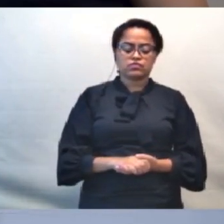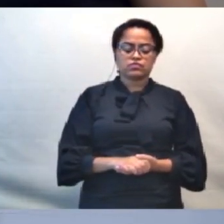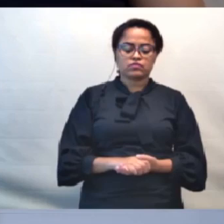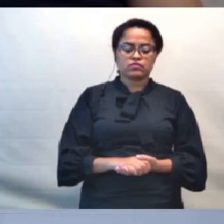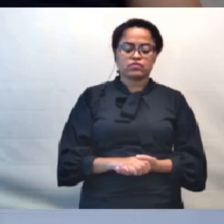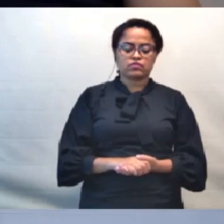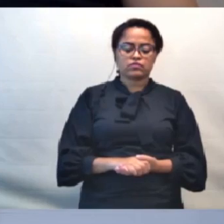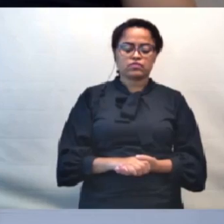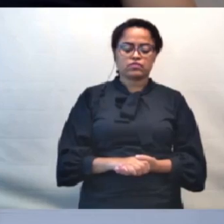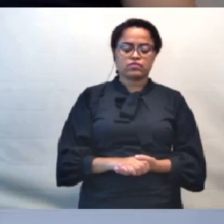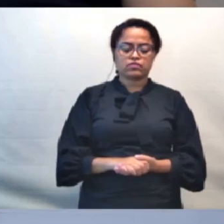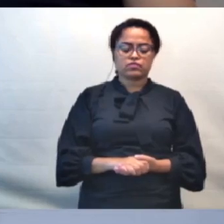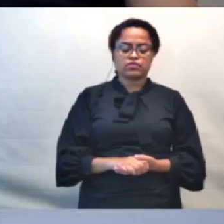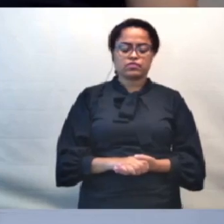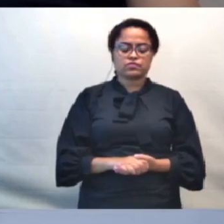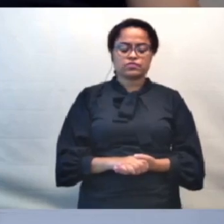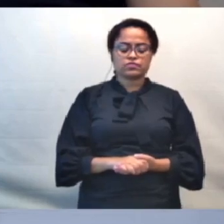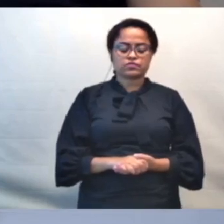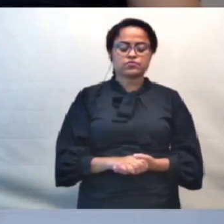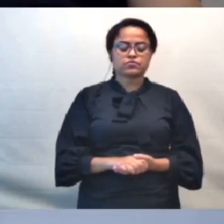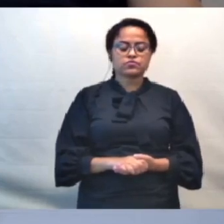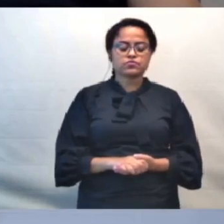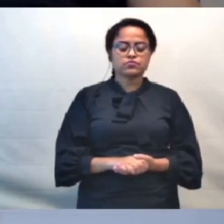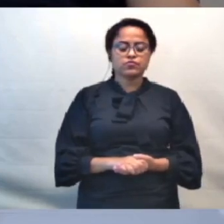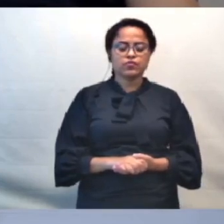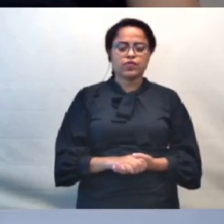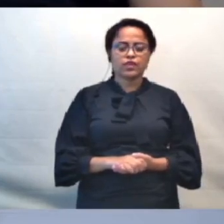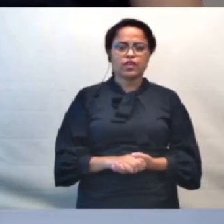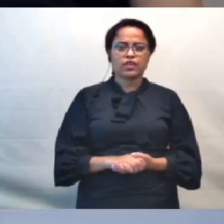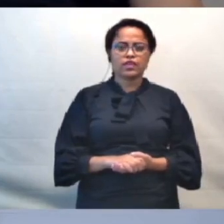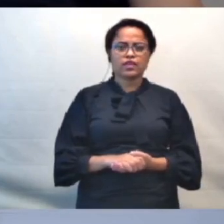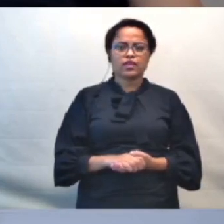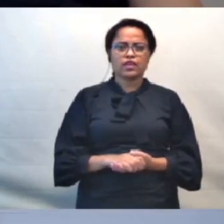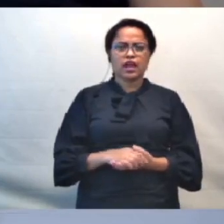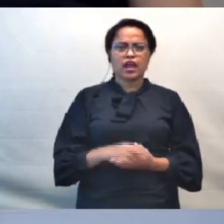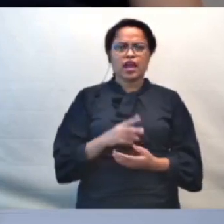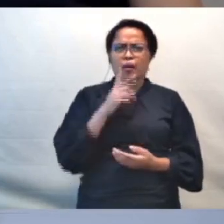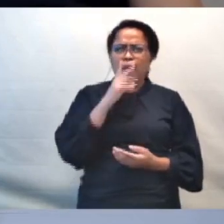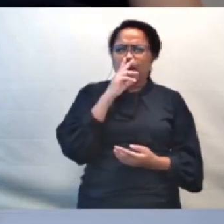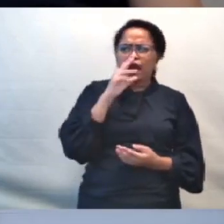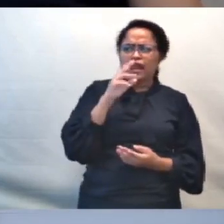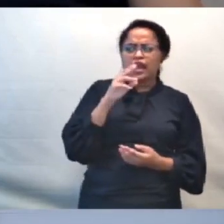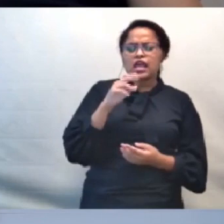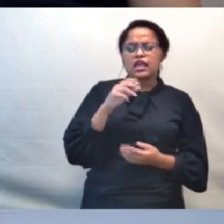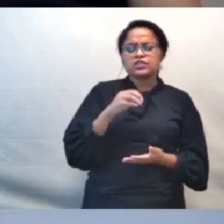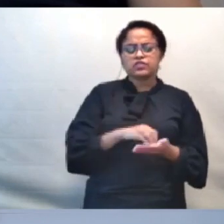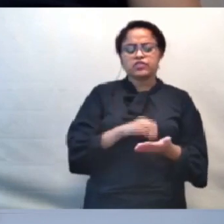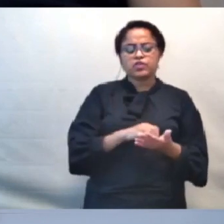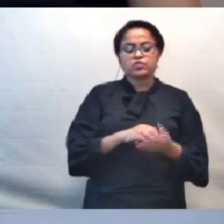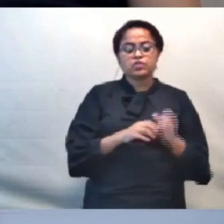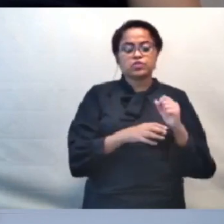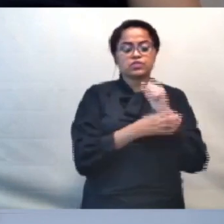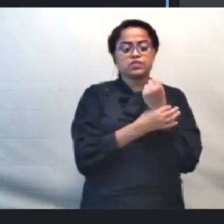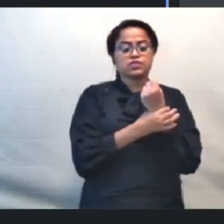Segurança. Parece, o Bruno, que faltou segurança. Ela fez uma pergunta. Ok.